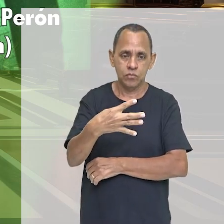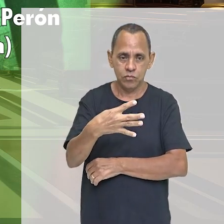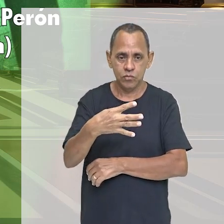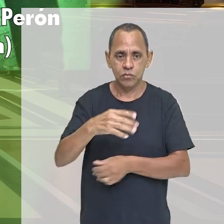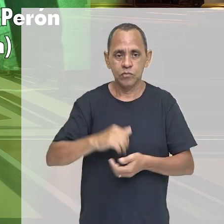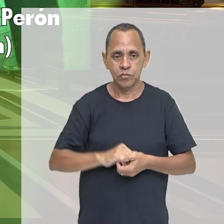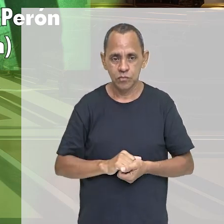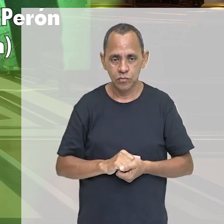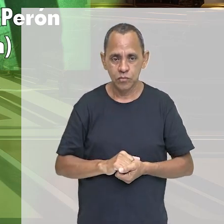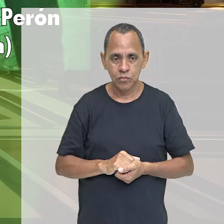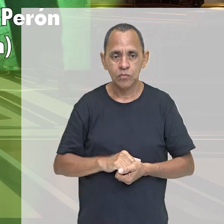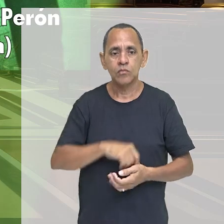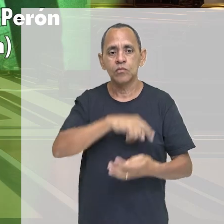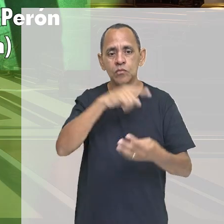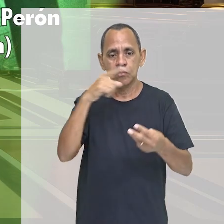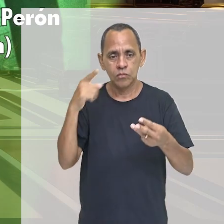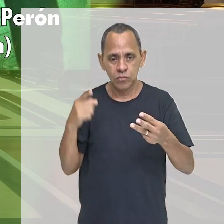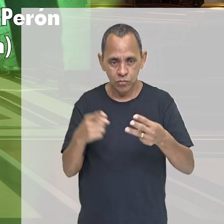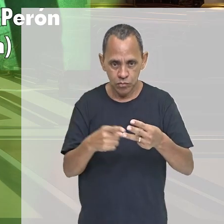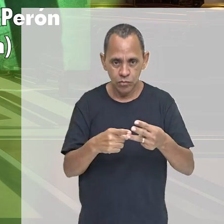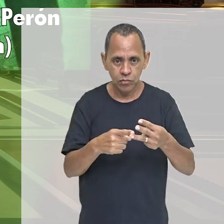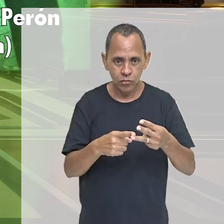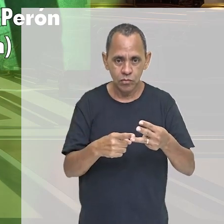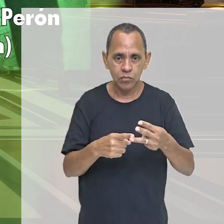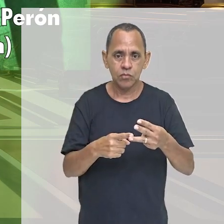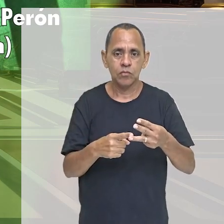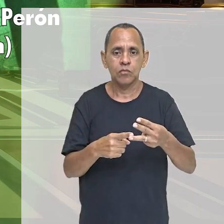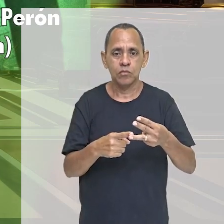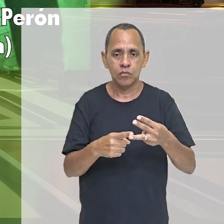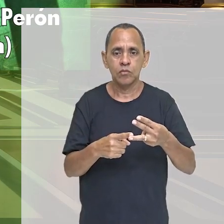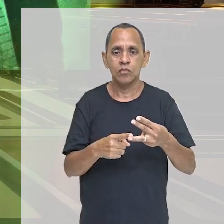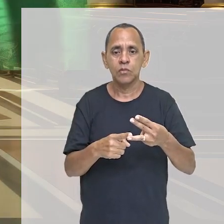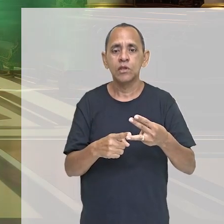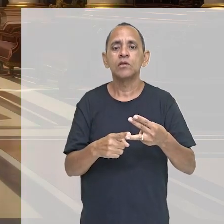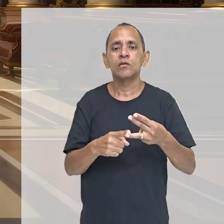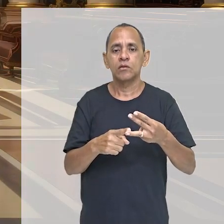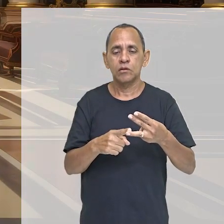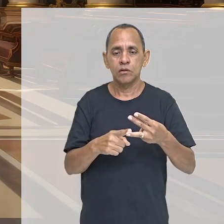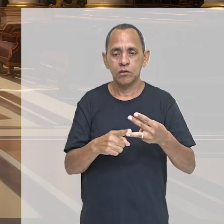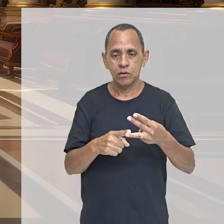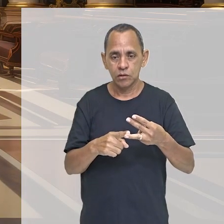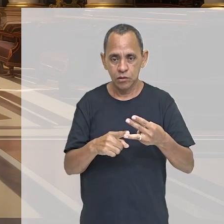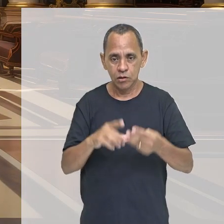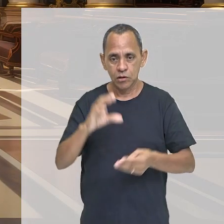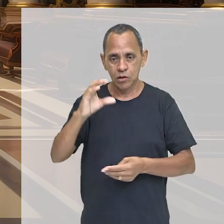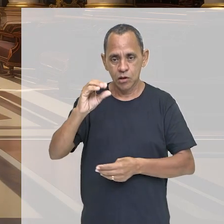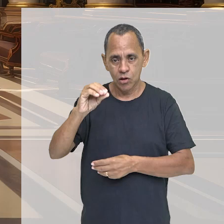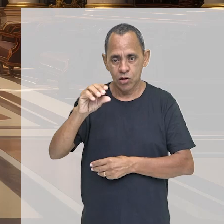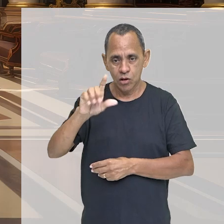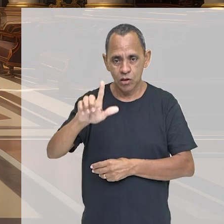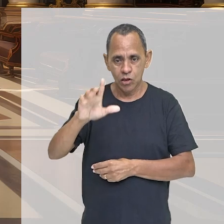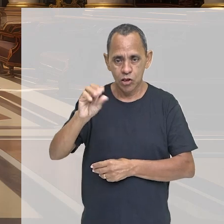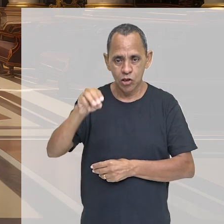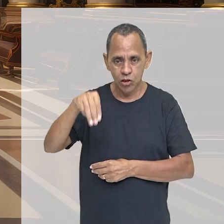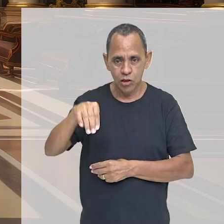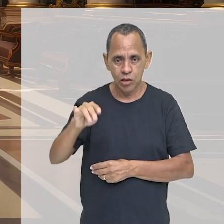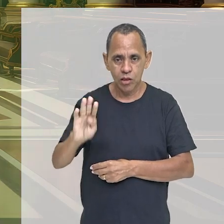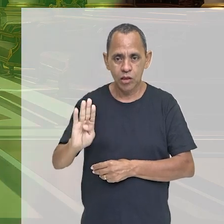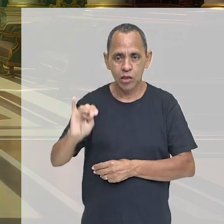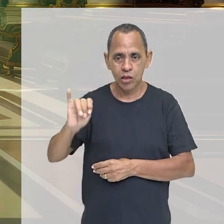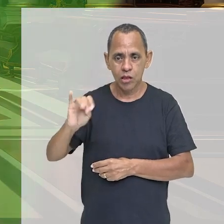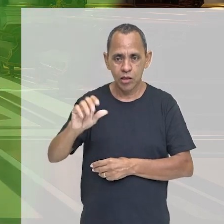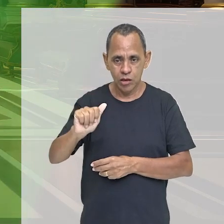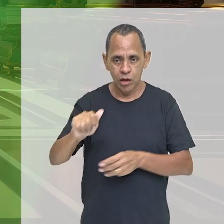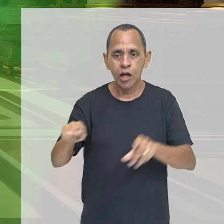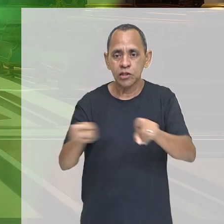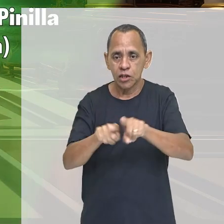1974. Mas trouxemos outro exemplo para vocês, agora de outro país, aqui bem próximo do Brasil, que é